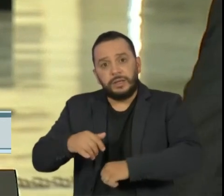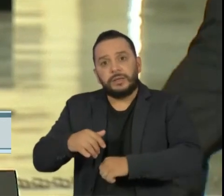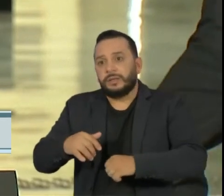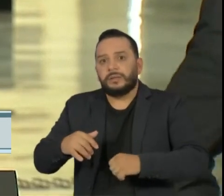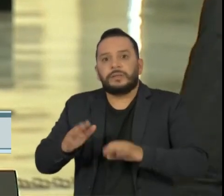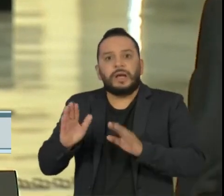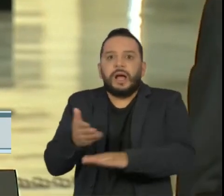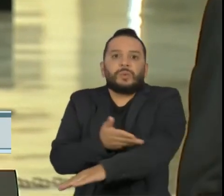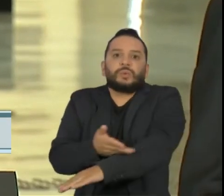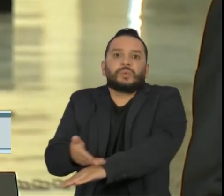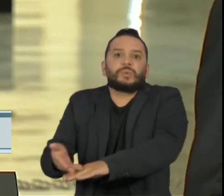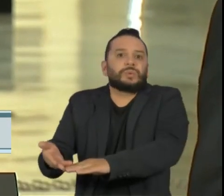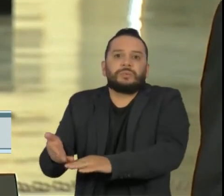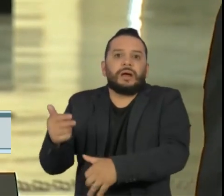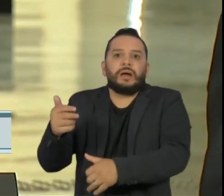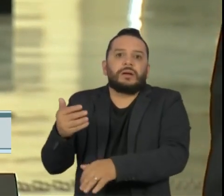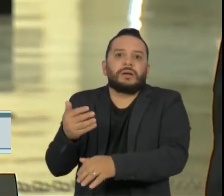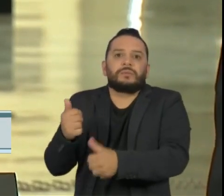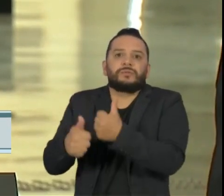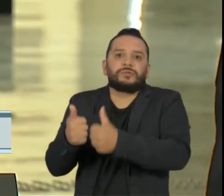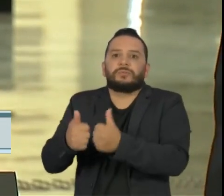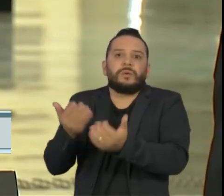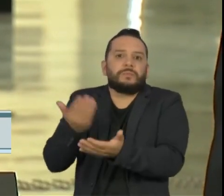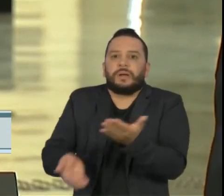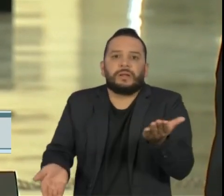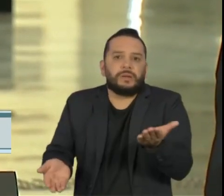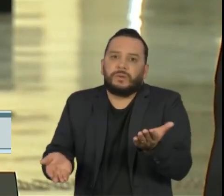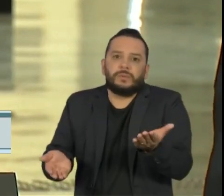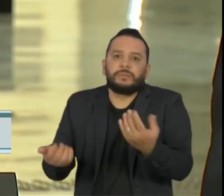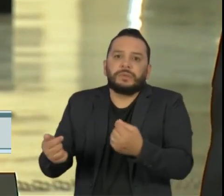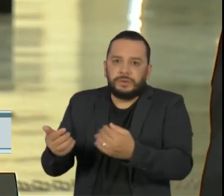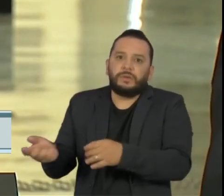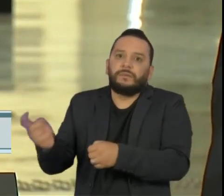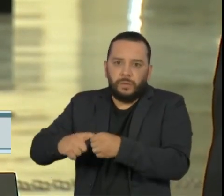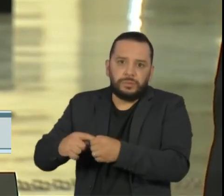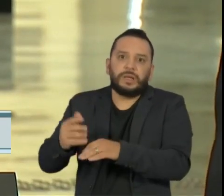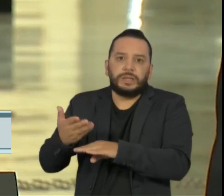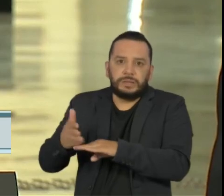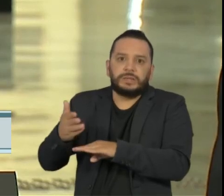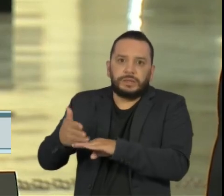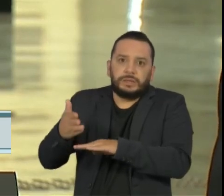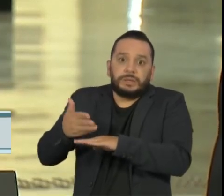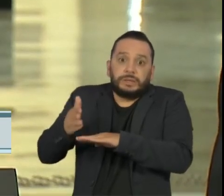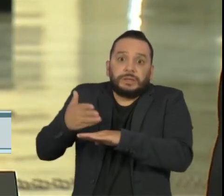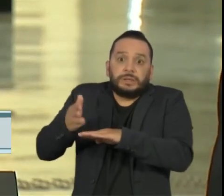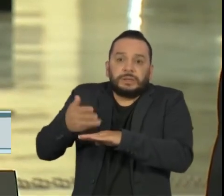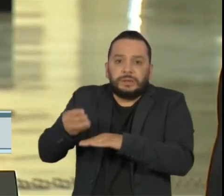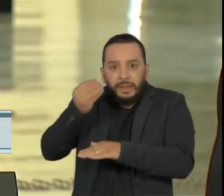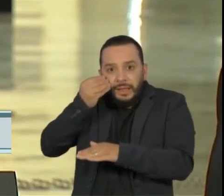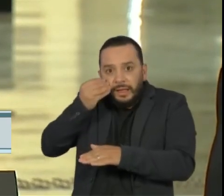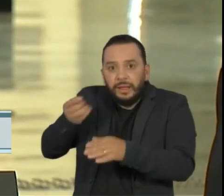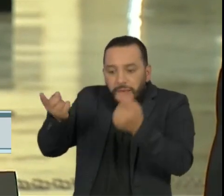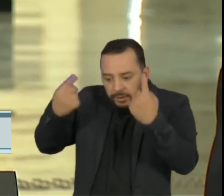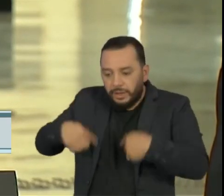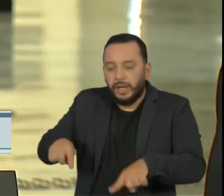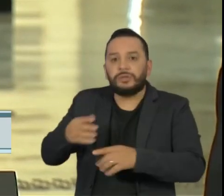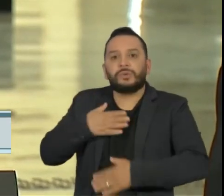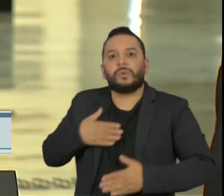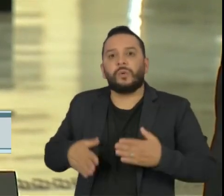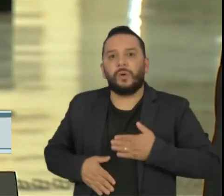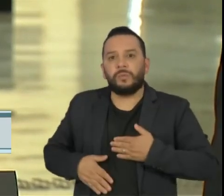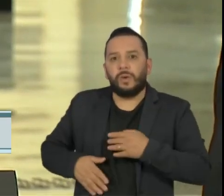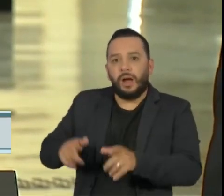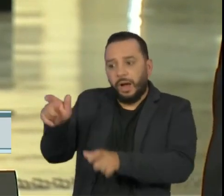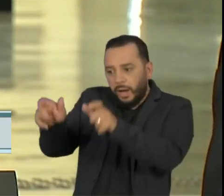clubes vão se organizar nesse período para realizar os testes, avaliar os